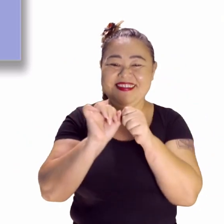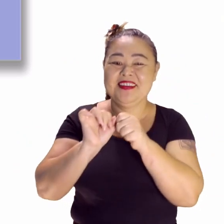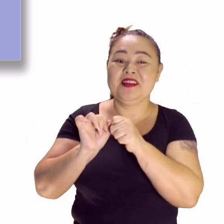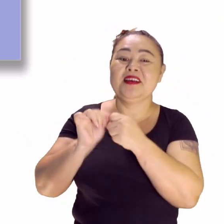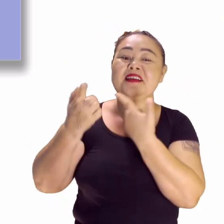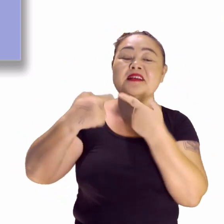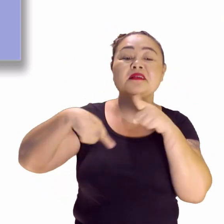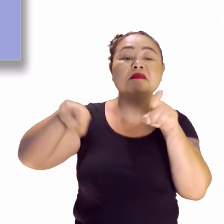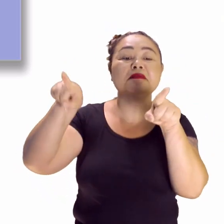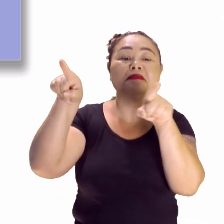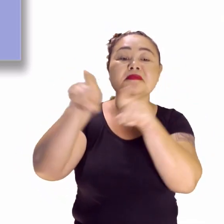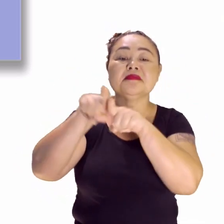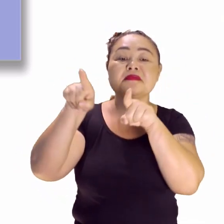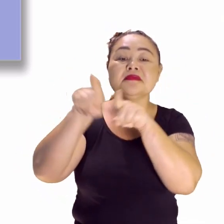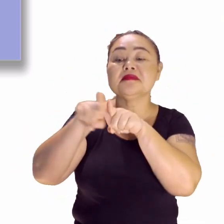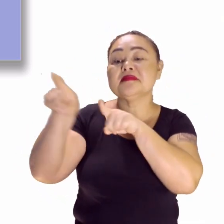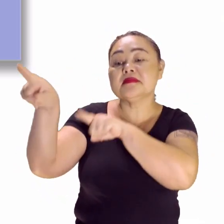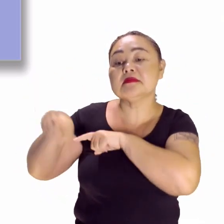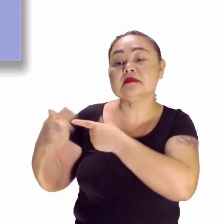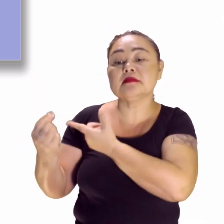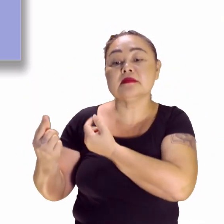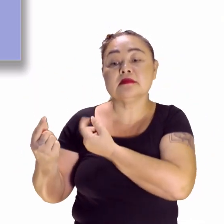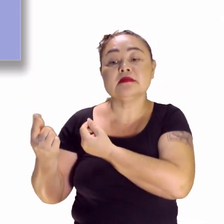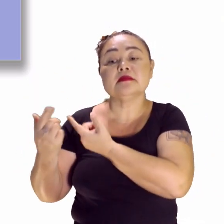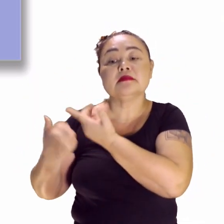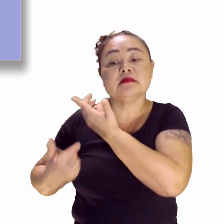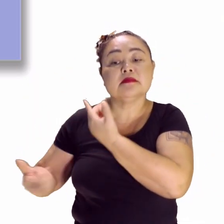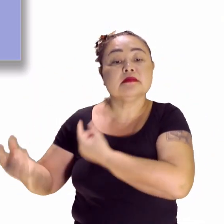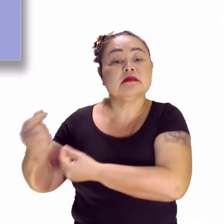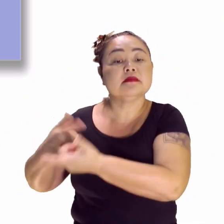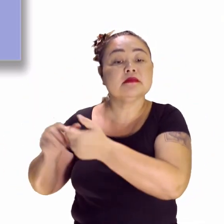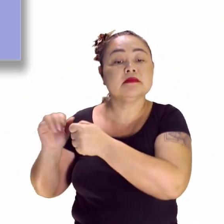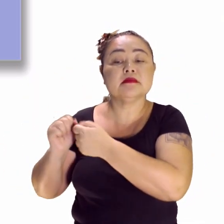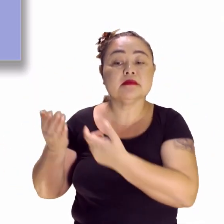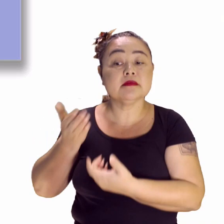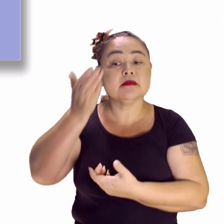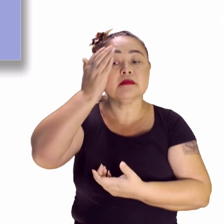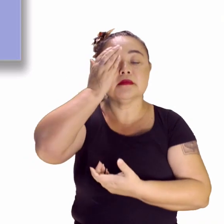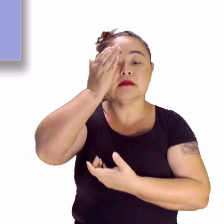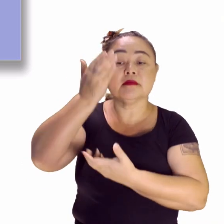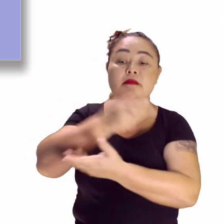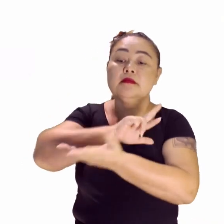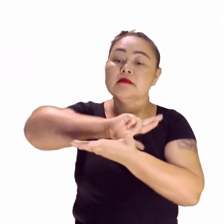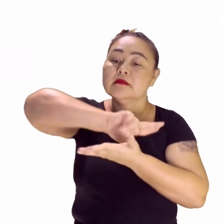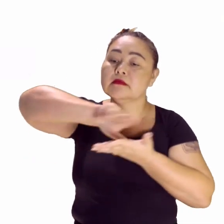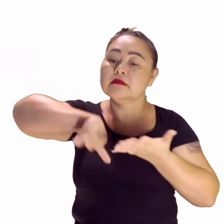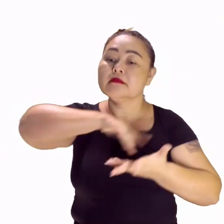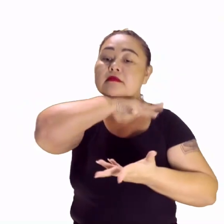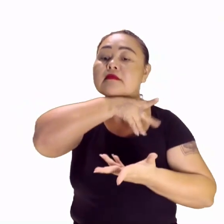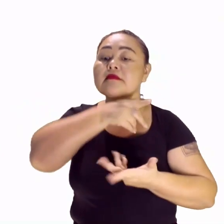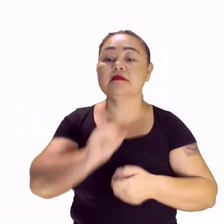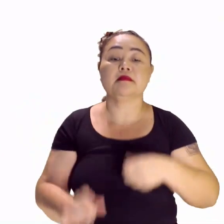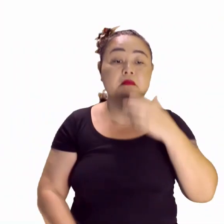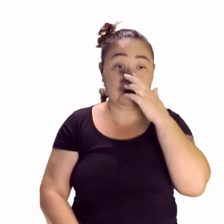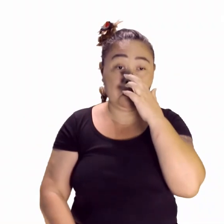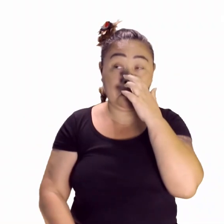biopirataria para o Seu Jorge dentro da Amazônia bem de Rondônia né de forma geral